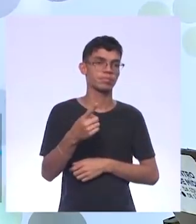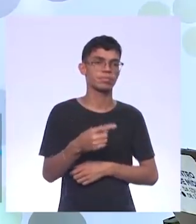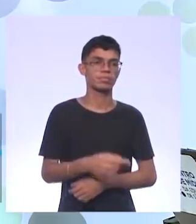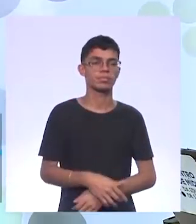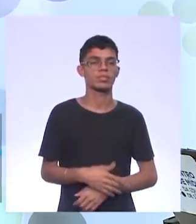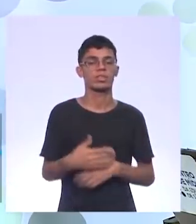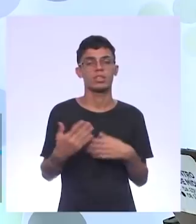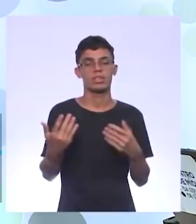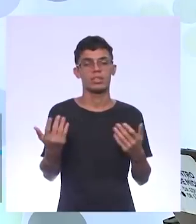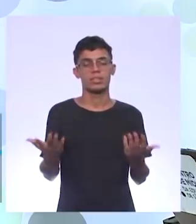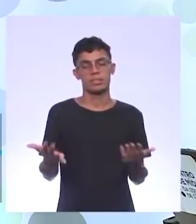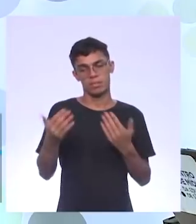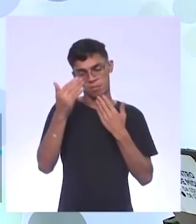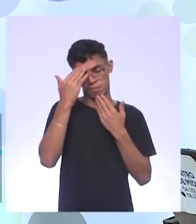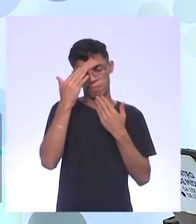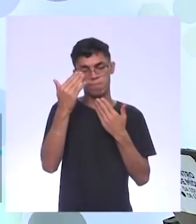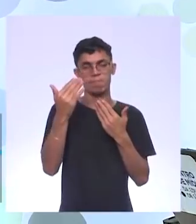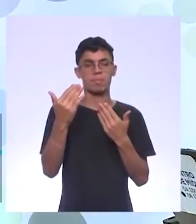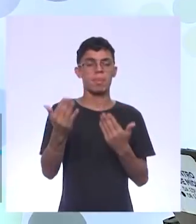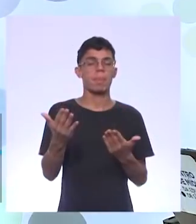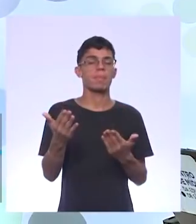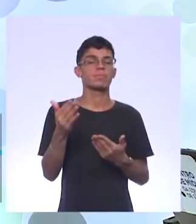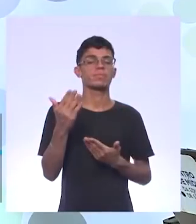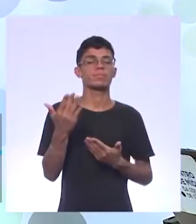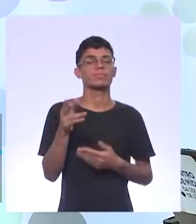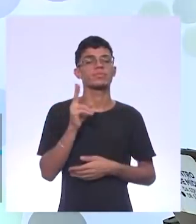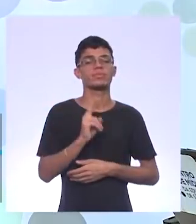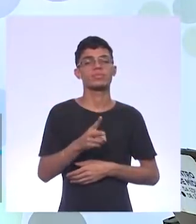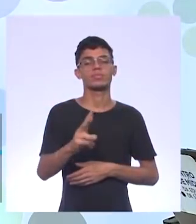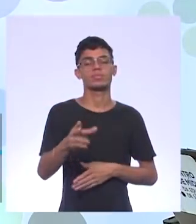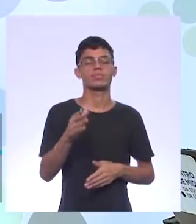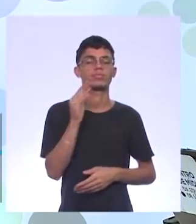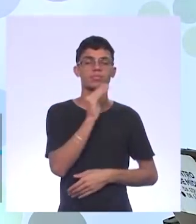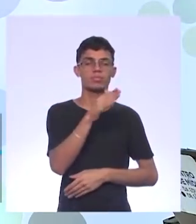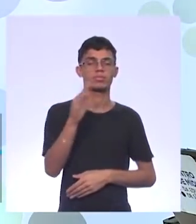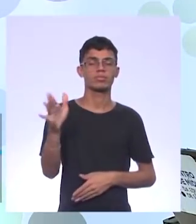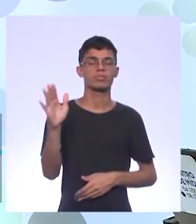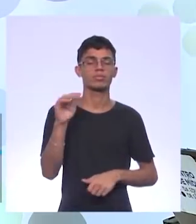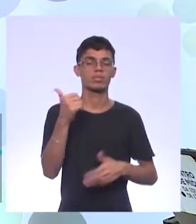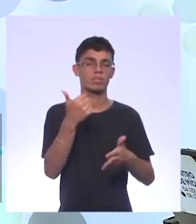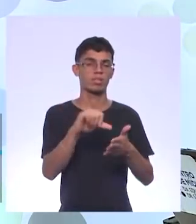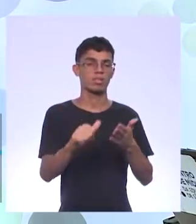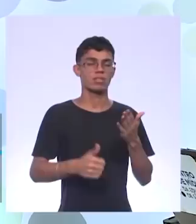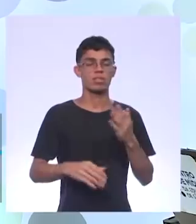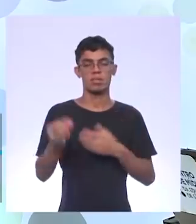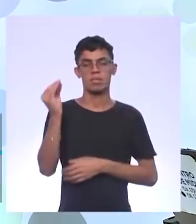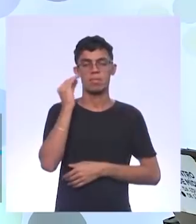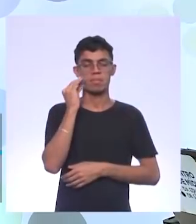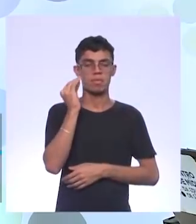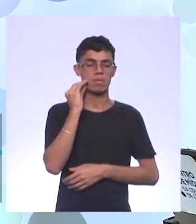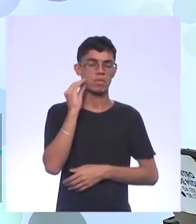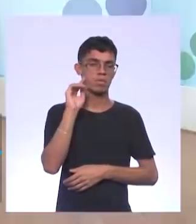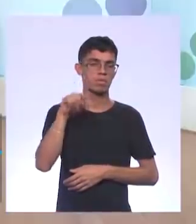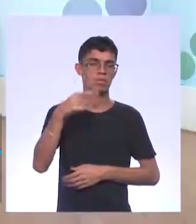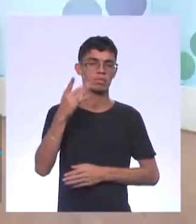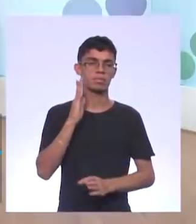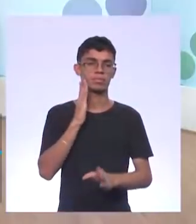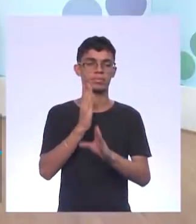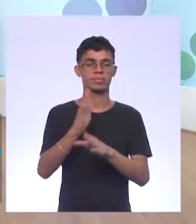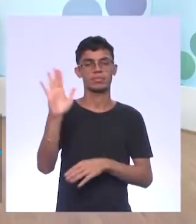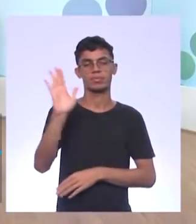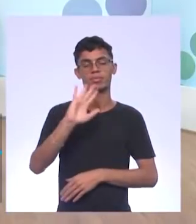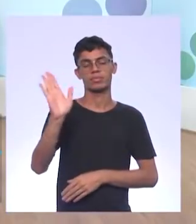então é isso pessoal muito obrigada e partes continua participando faço a nossa avaliação aí um beijo e até a próxima